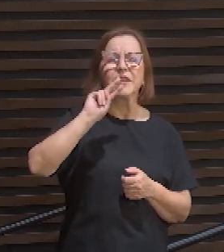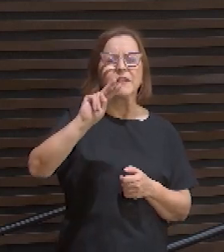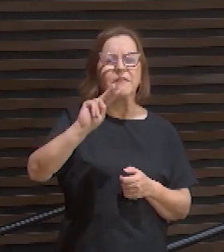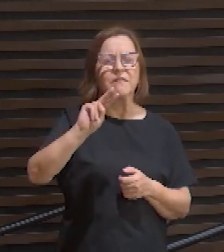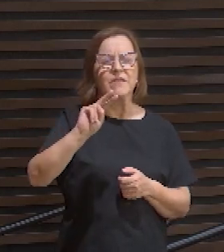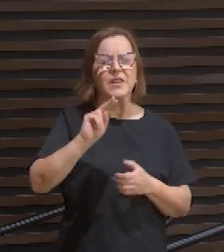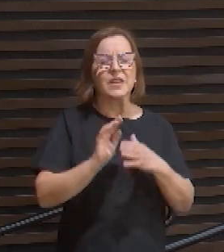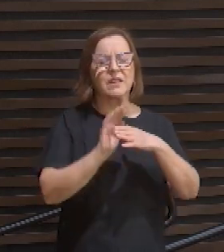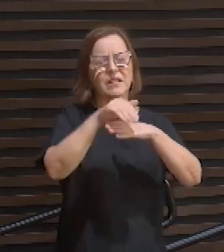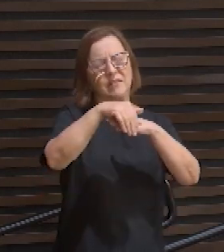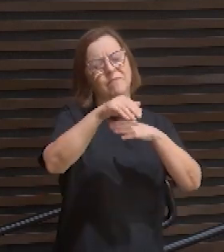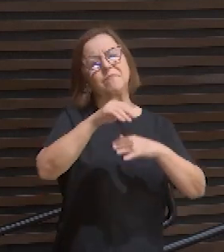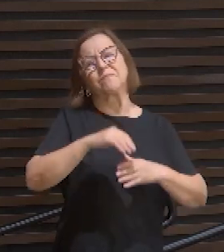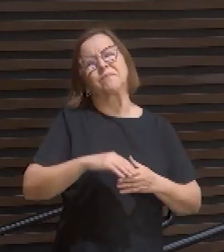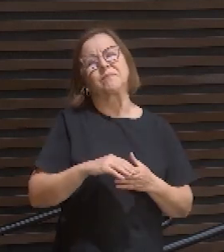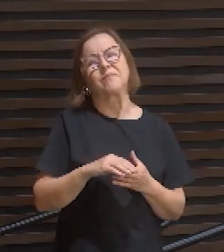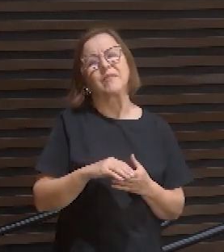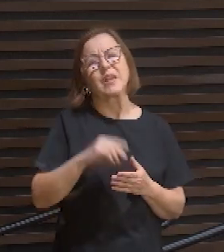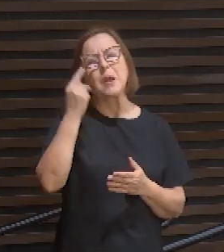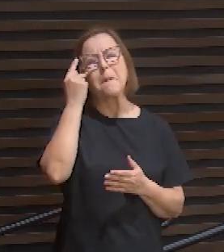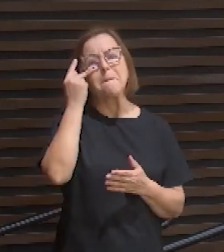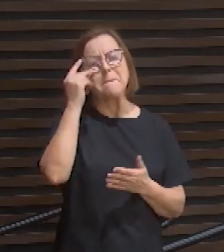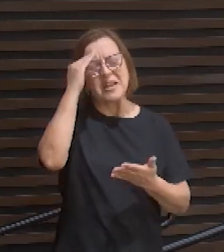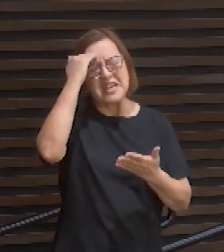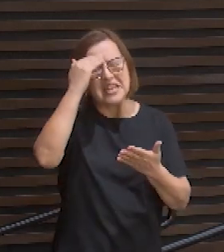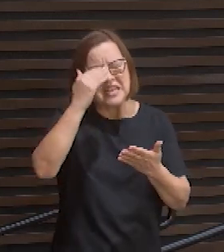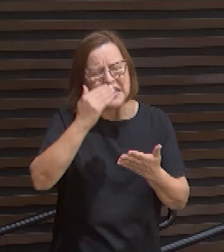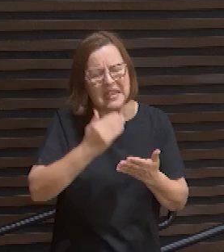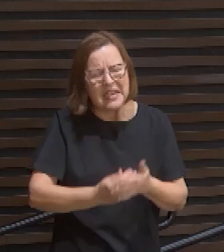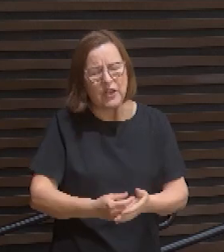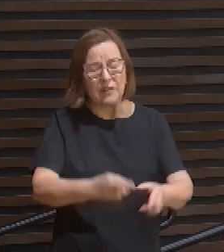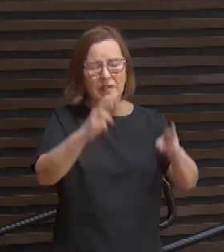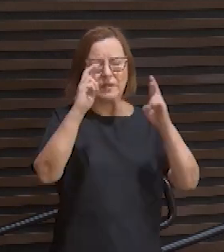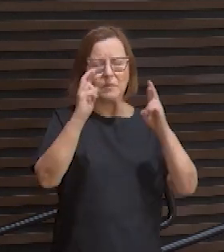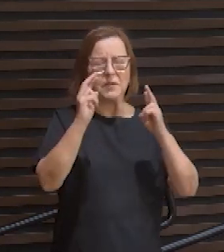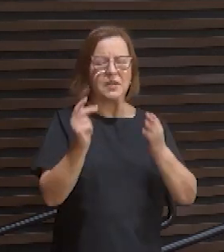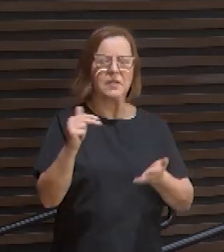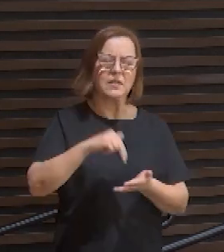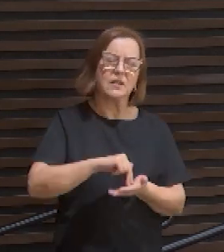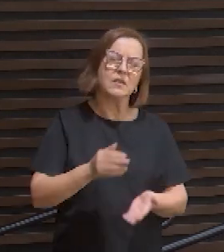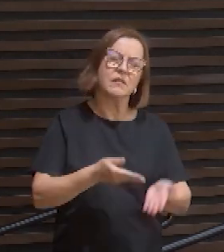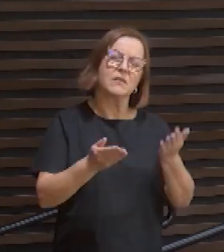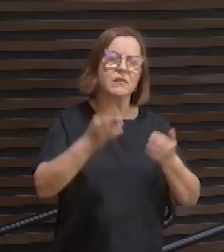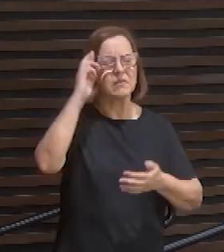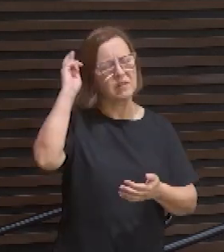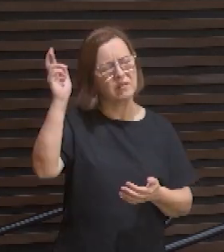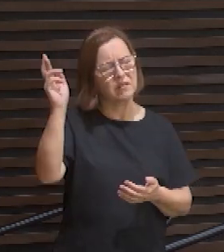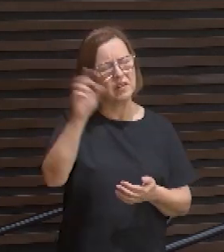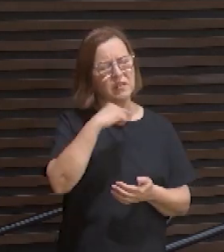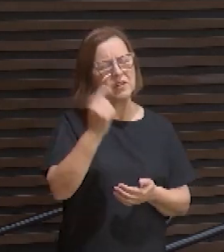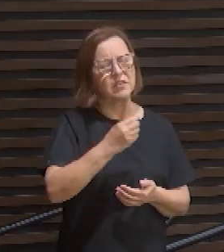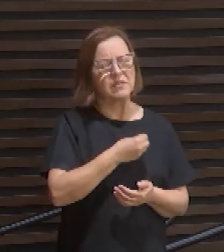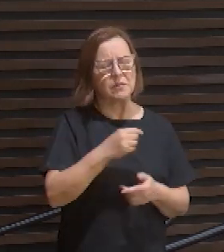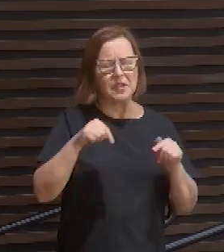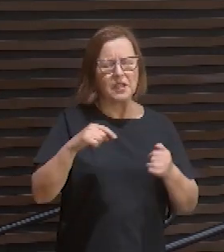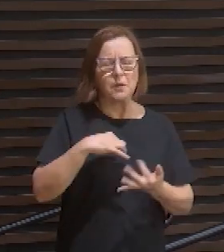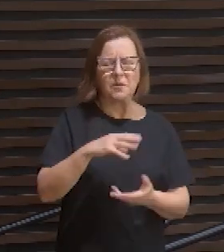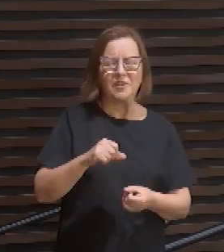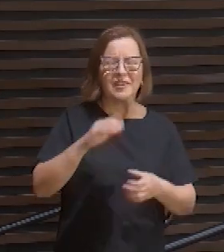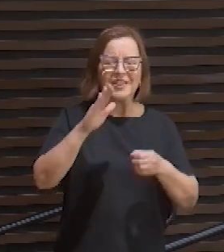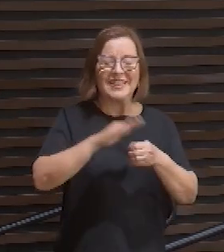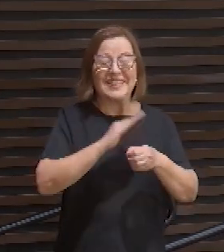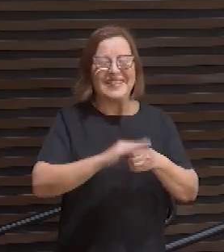Pai. Para que, crendo na esperança da ressurreição, Senhor, nós vivamos aqui neste mundo cheio